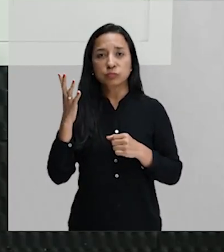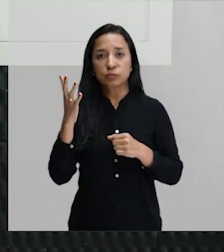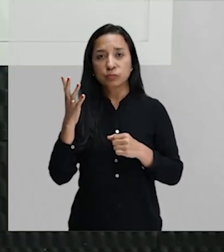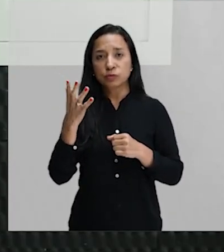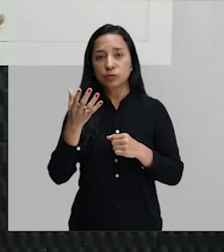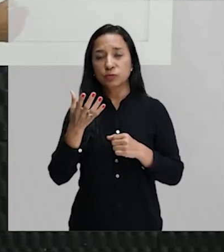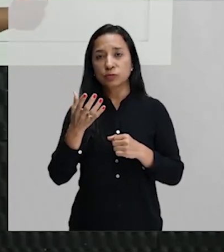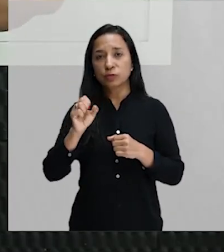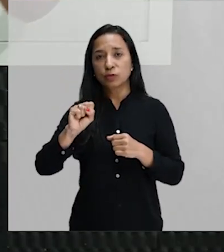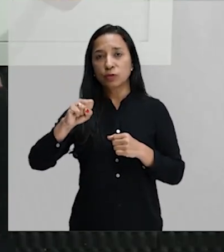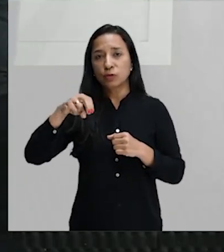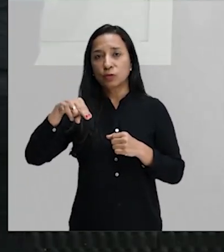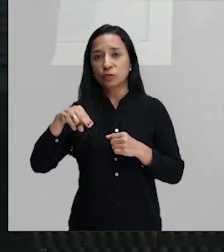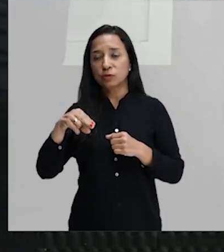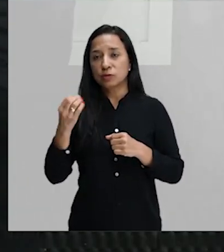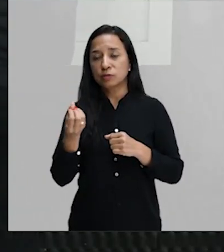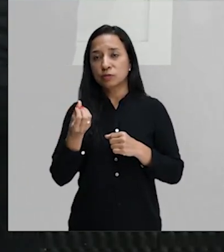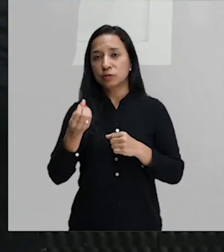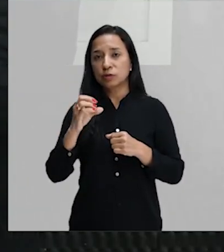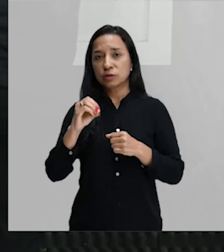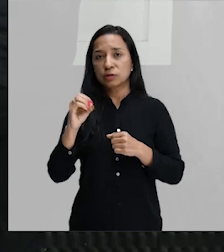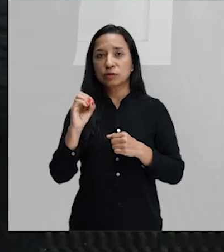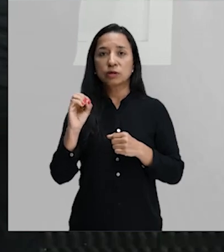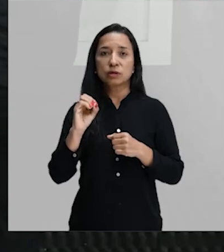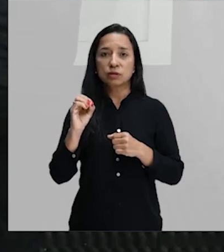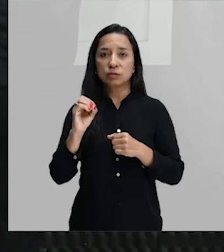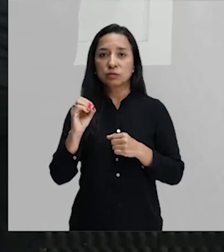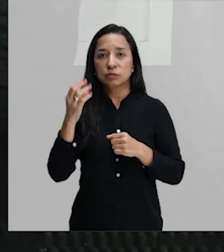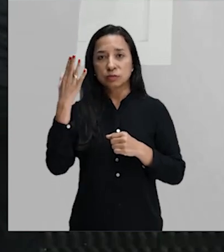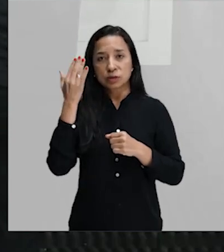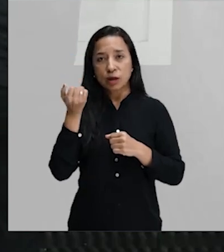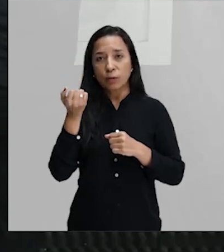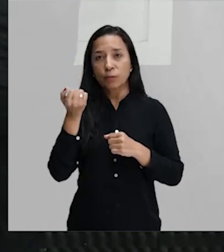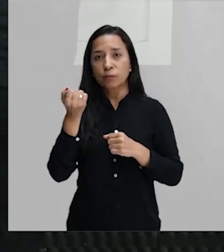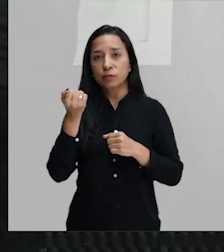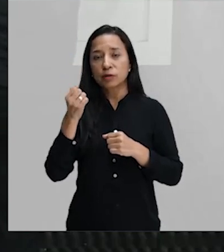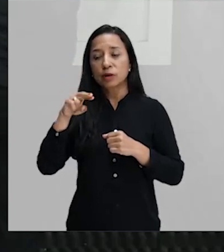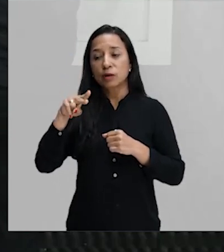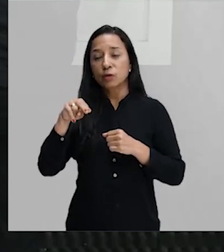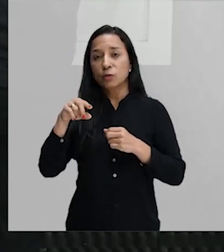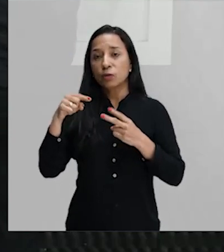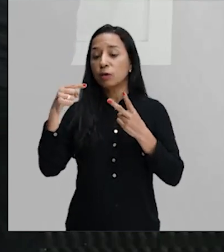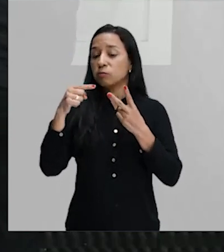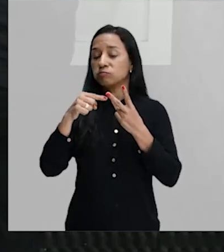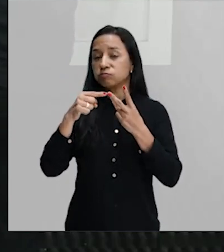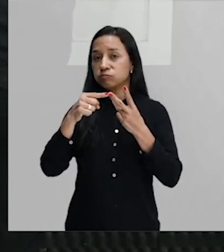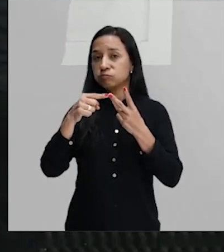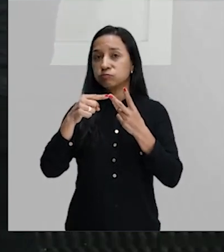de 60 graus a gente sabe quanto é. Isso aqui vai valer menos a raiz de 3 sobre 2.